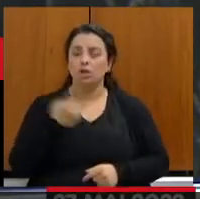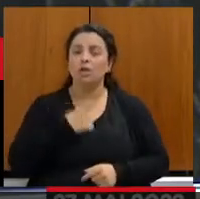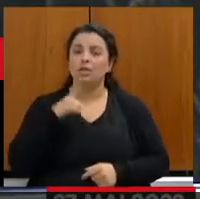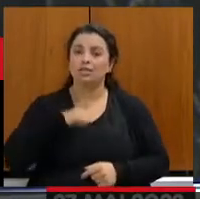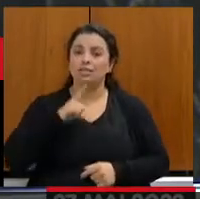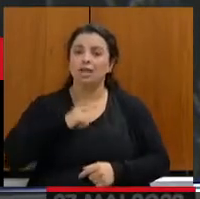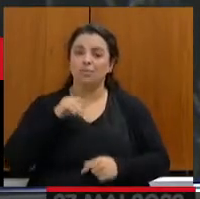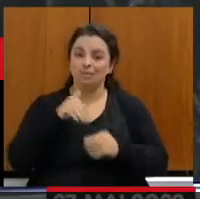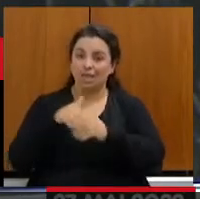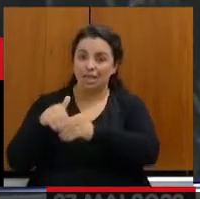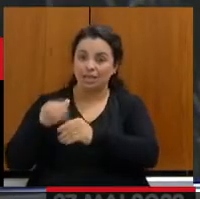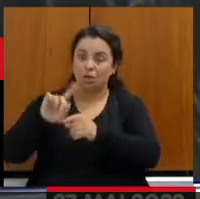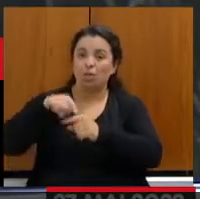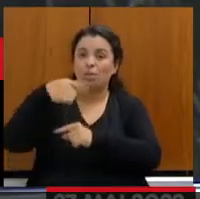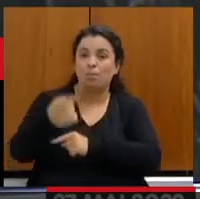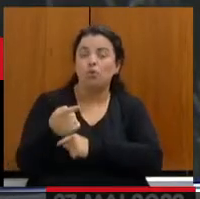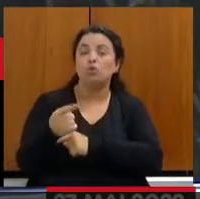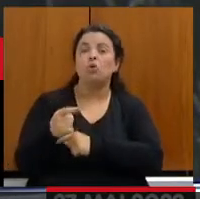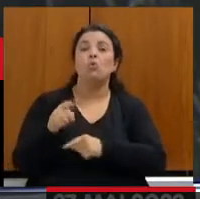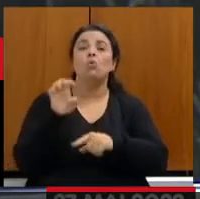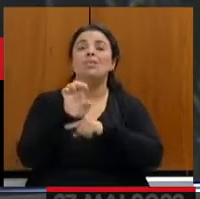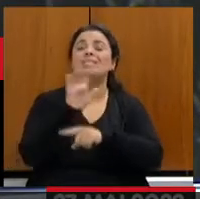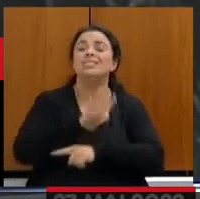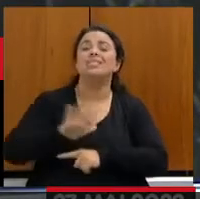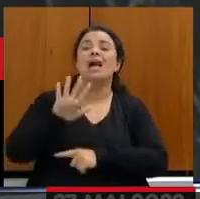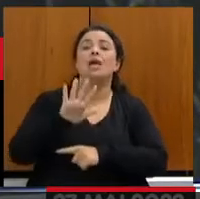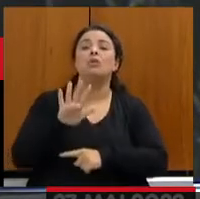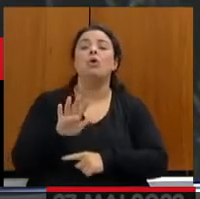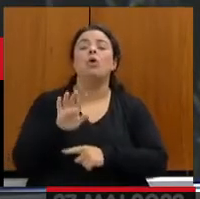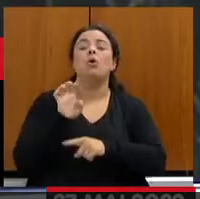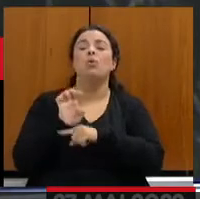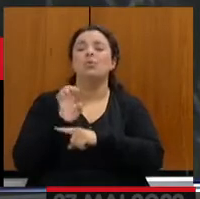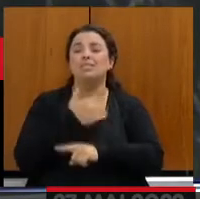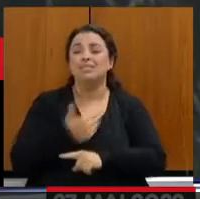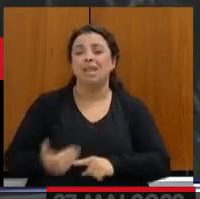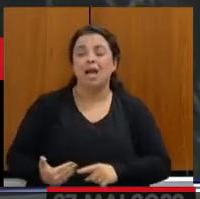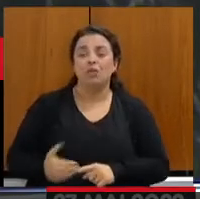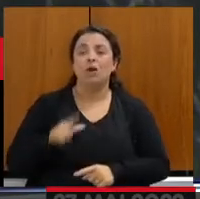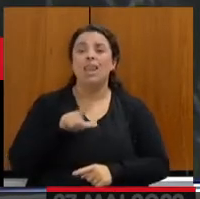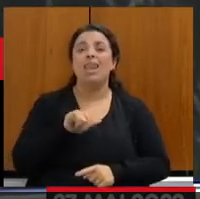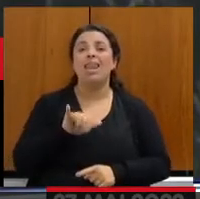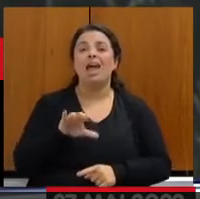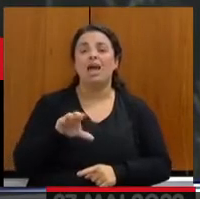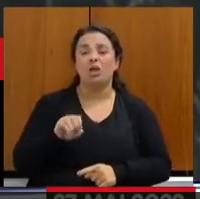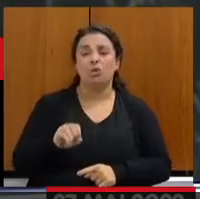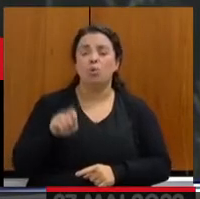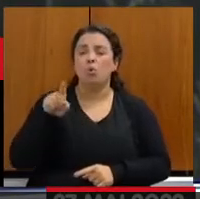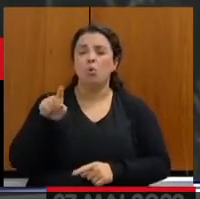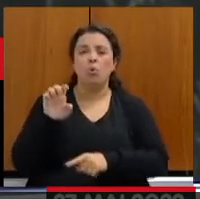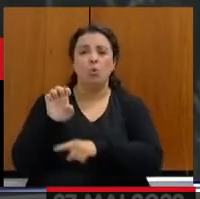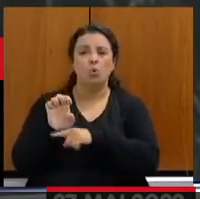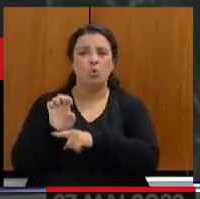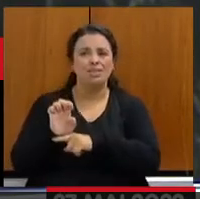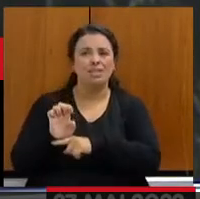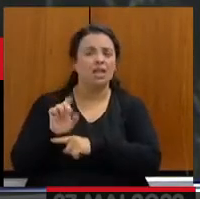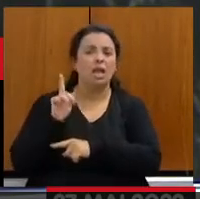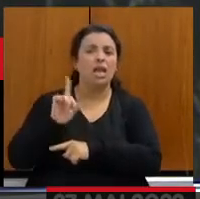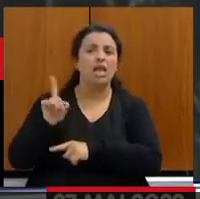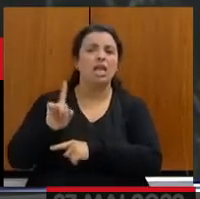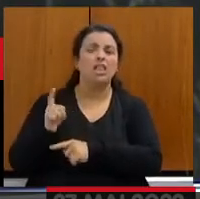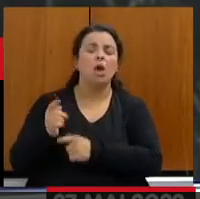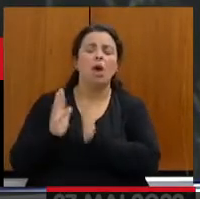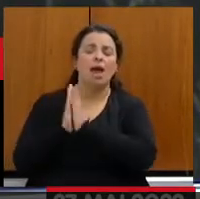verdadeiramente Laico em Minas Gerais um estado que não Reze mas que nos permita a rezar e aqueles que não querem o